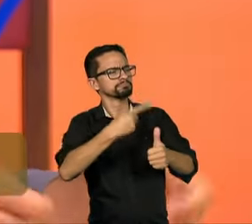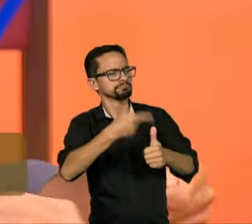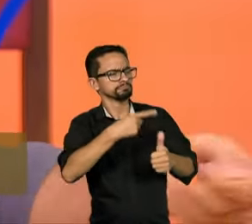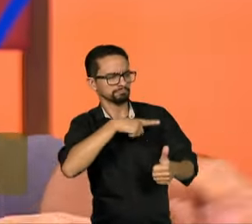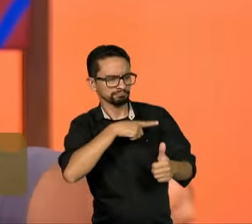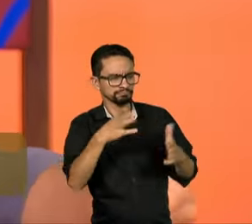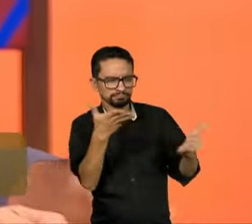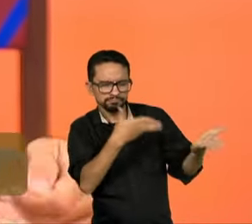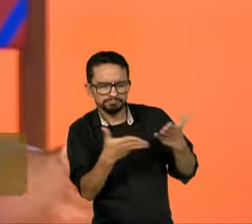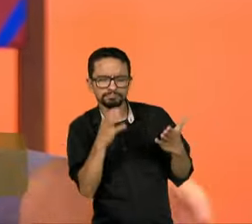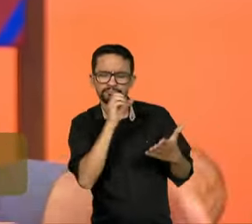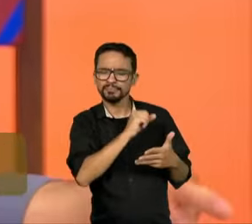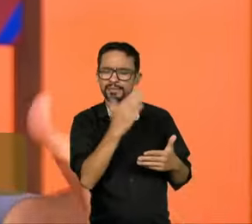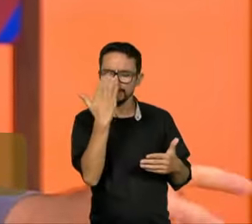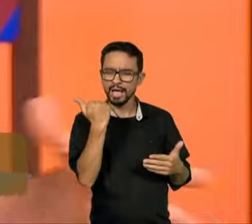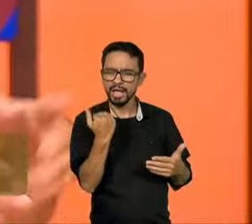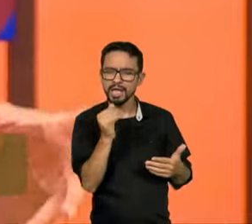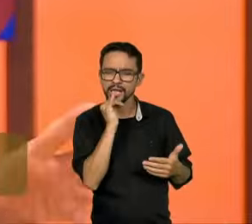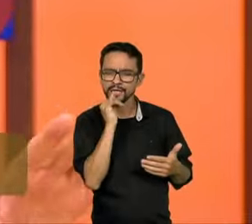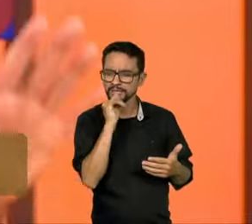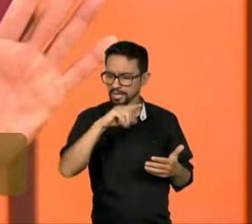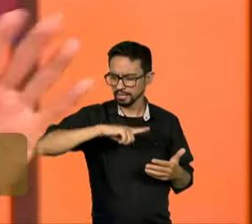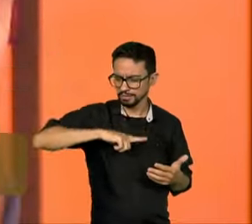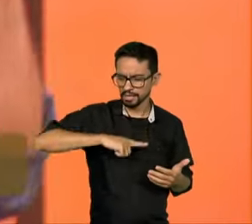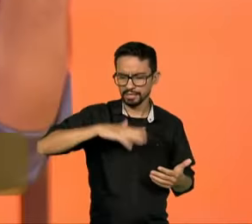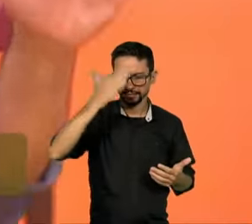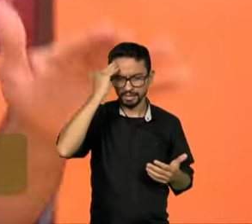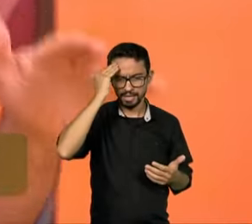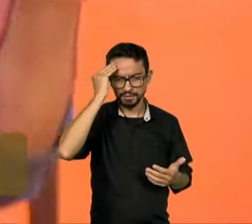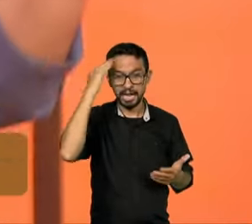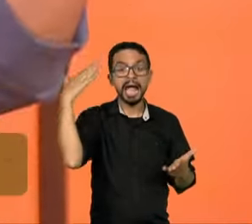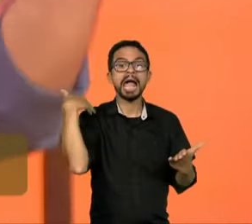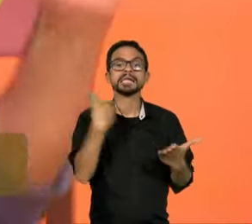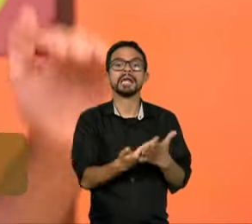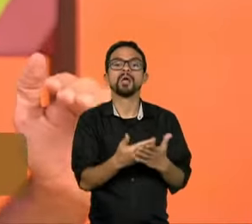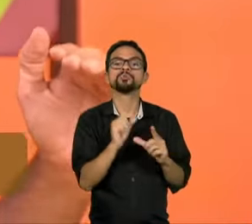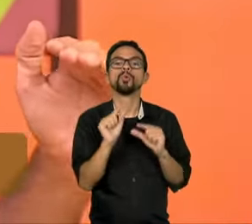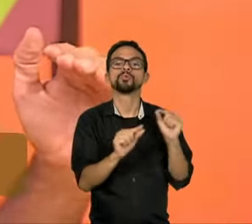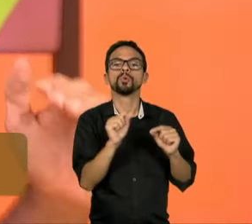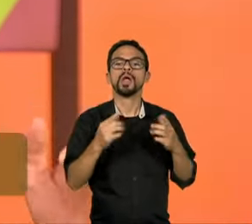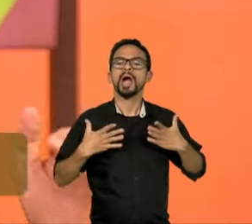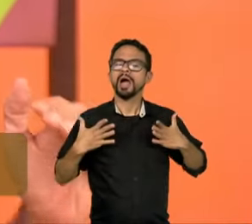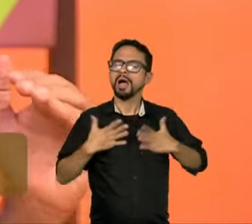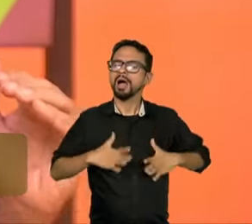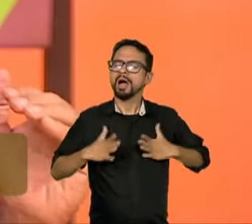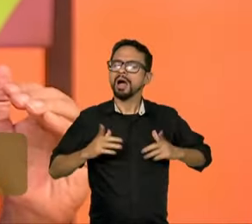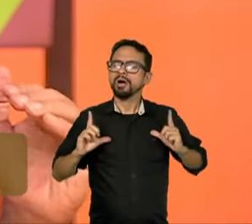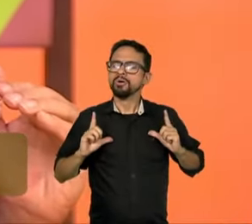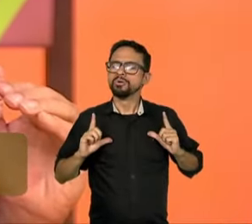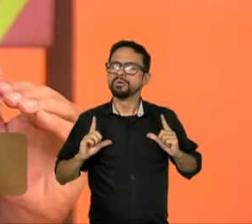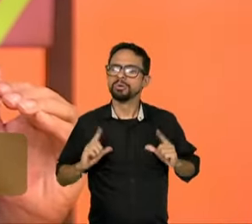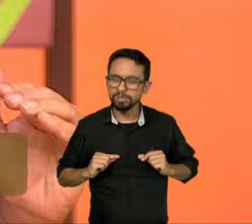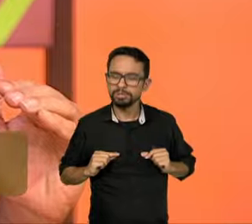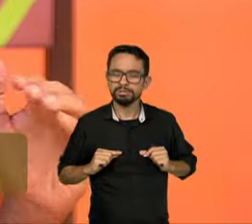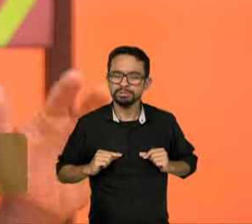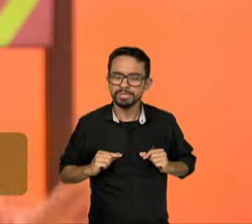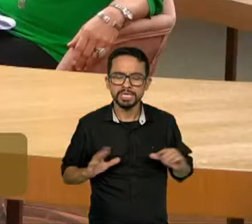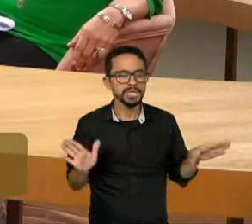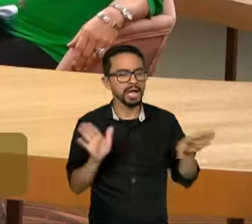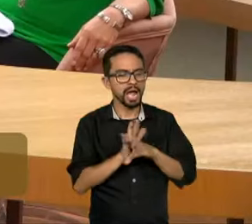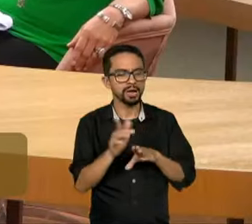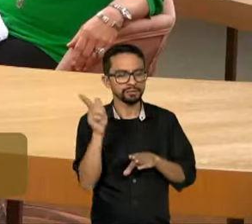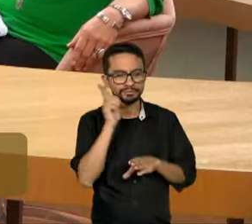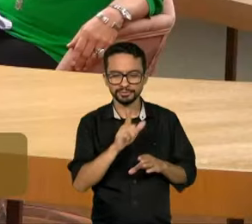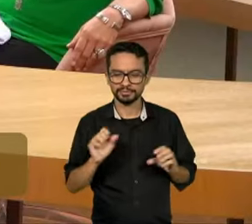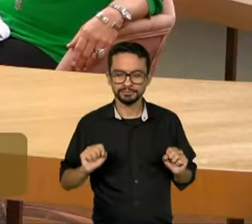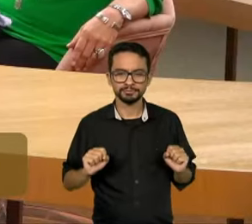de como cuidar de uma perna quebrada, de uma coisa, até que acalme a situação e a Defesa Civil consiga chegar. Agora, isso